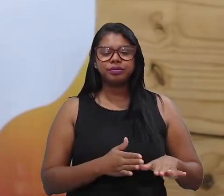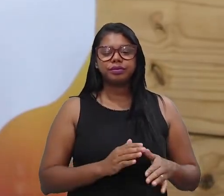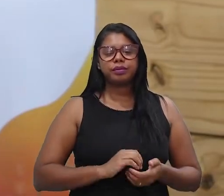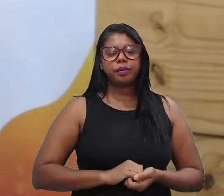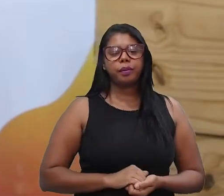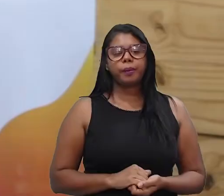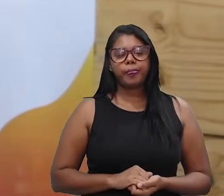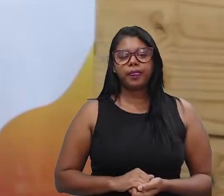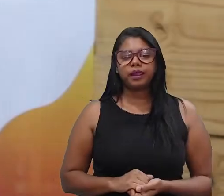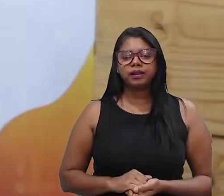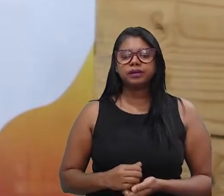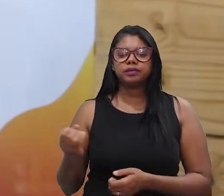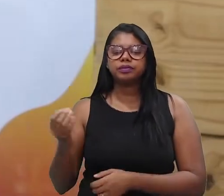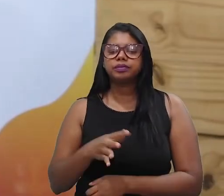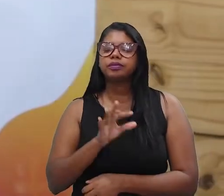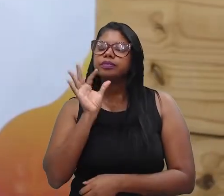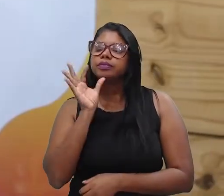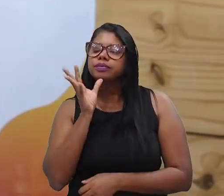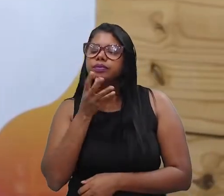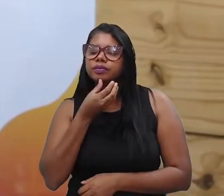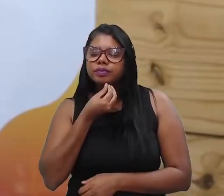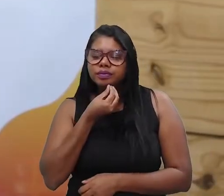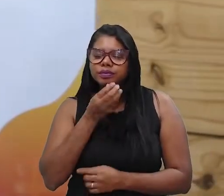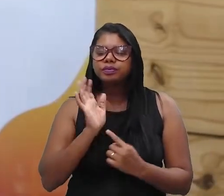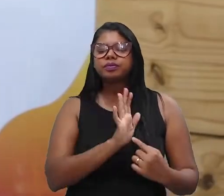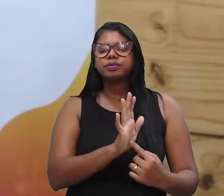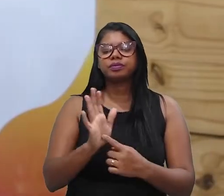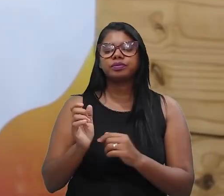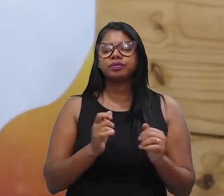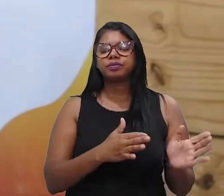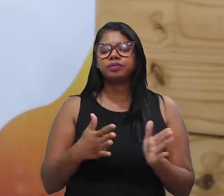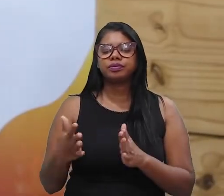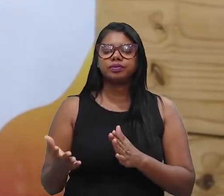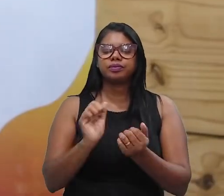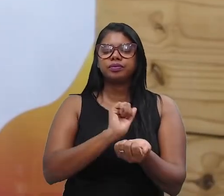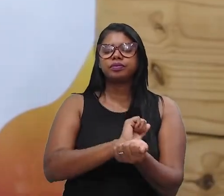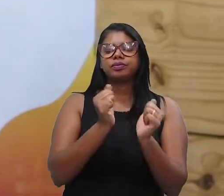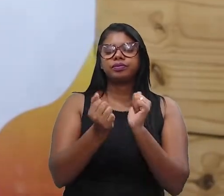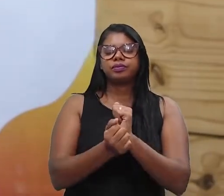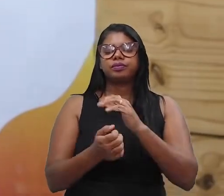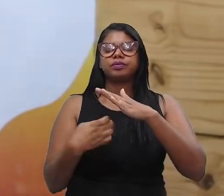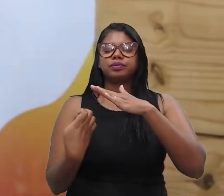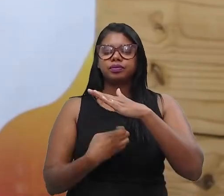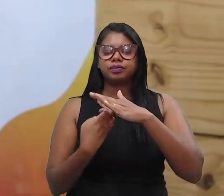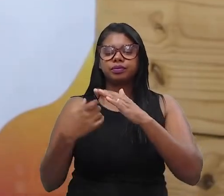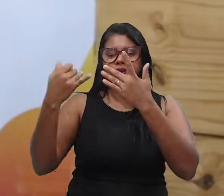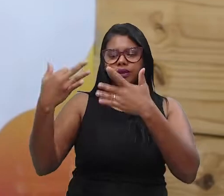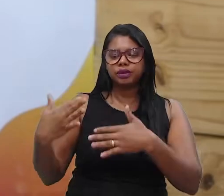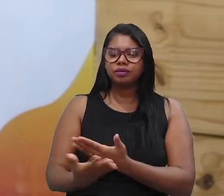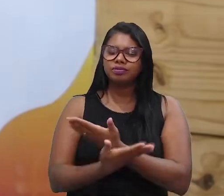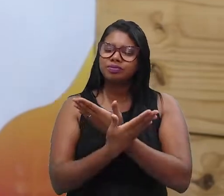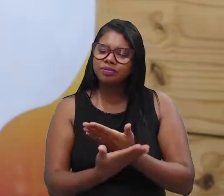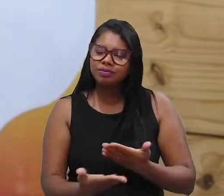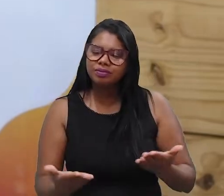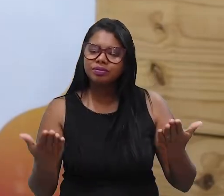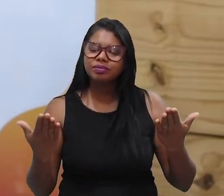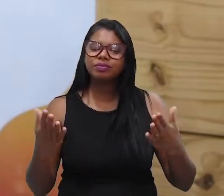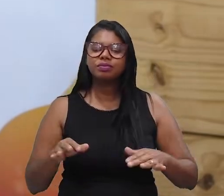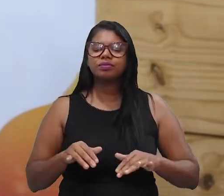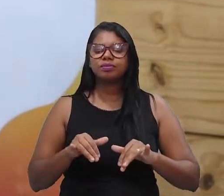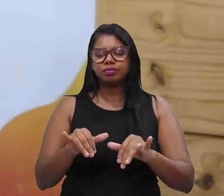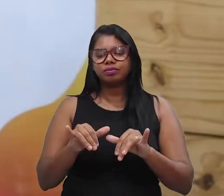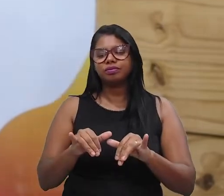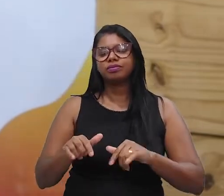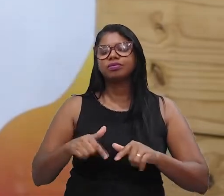novas tendências nesse sentido são atreladas às necessidades de adaptar a empresa, como eu já disse para vocês, ao mercado